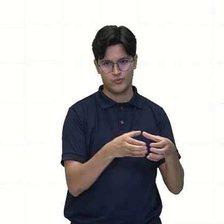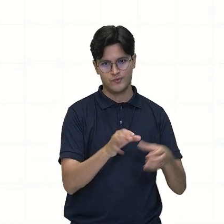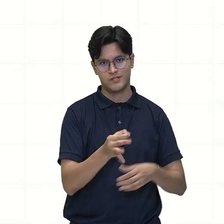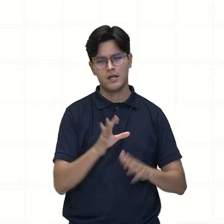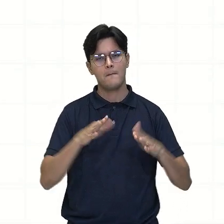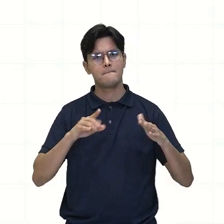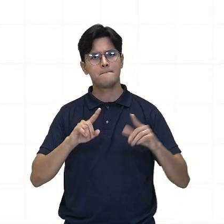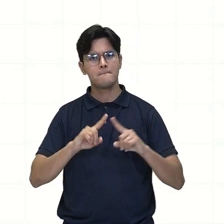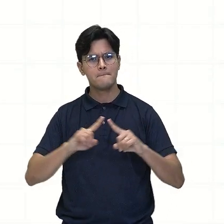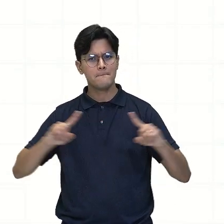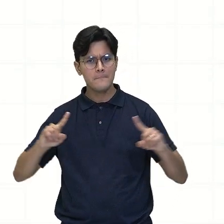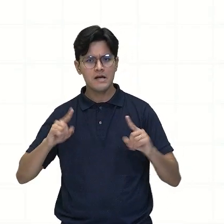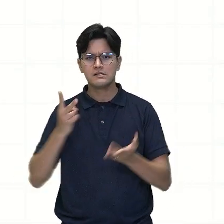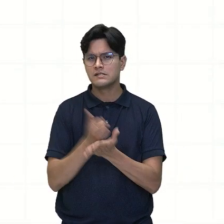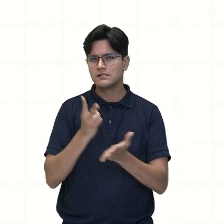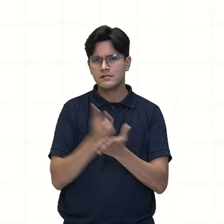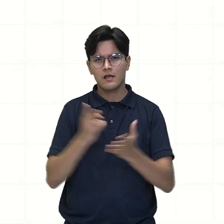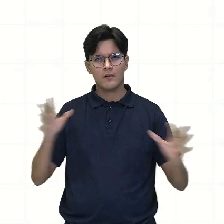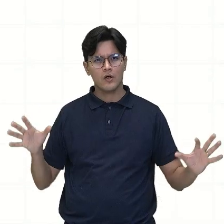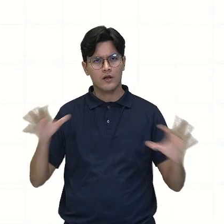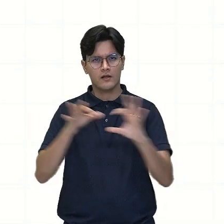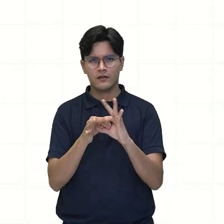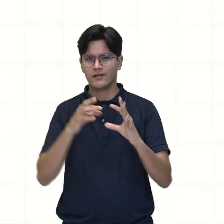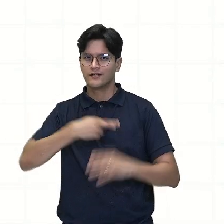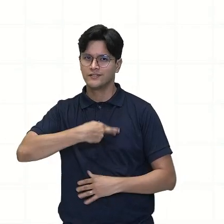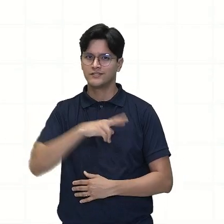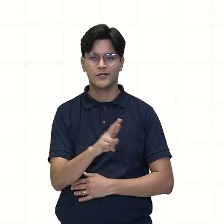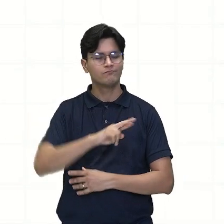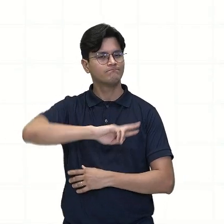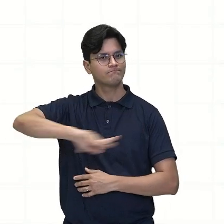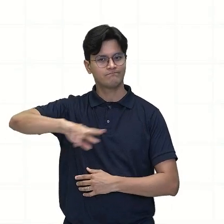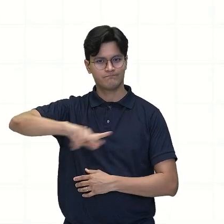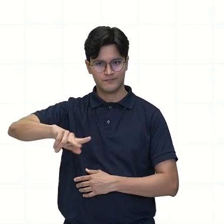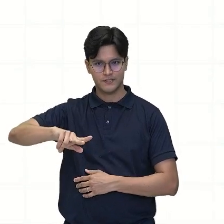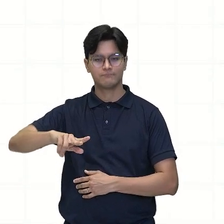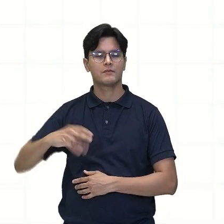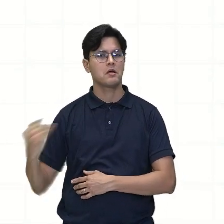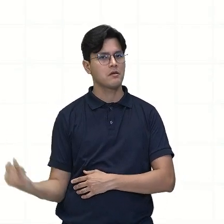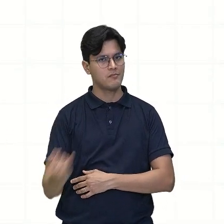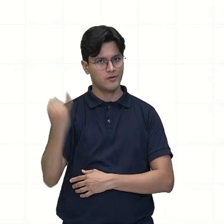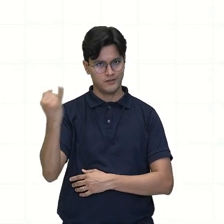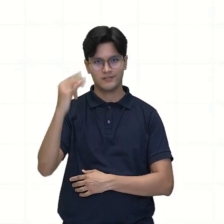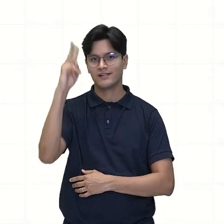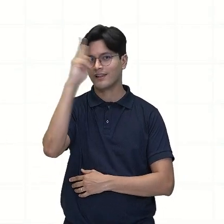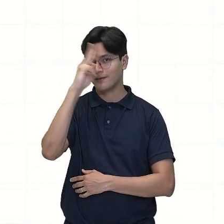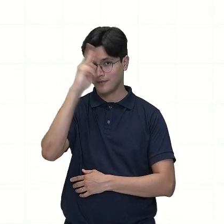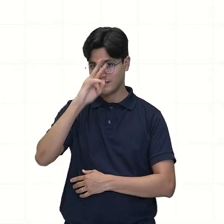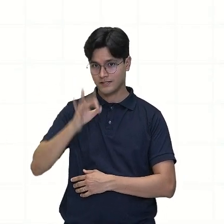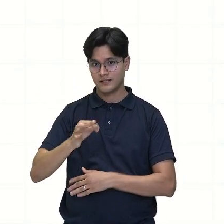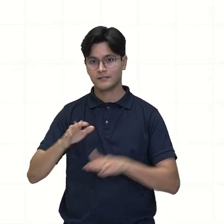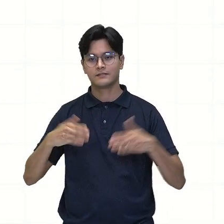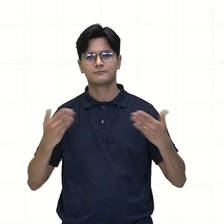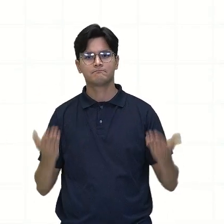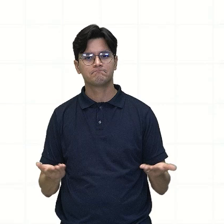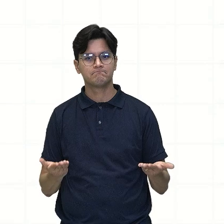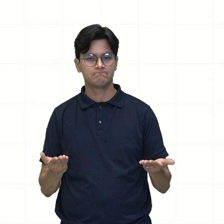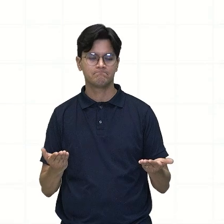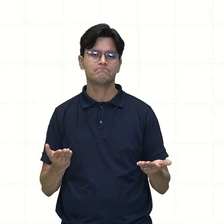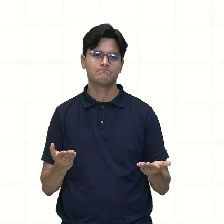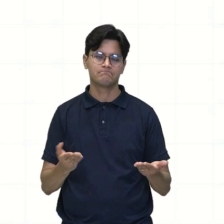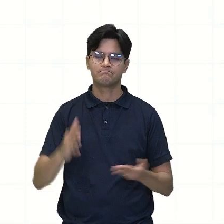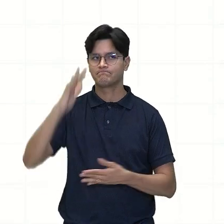está associada a uma religião. Isso é muito importante nós pensarmos nisso, né? Então,